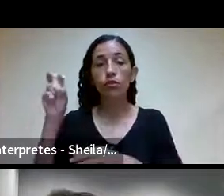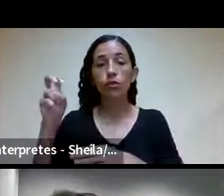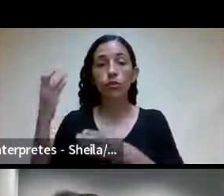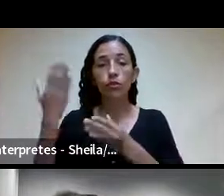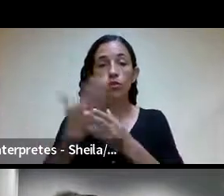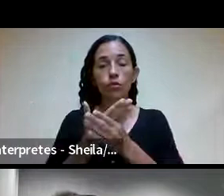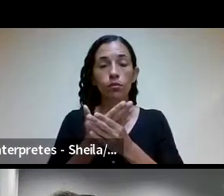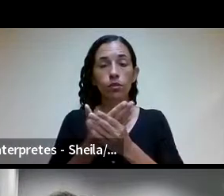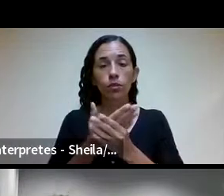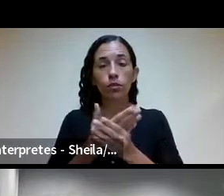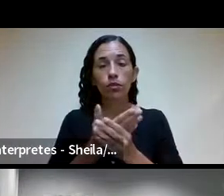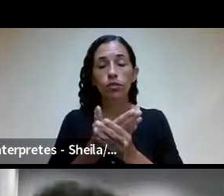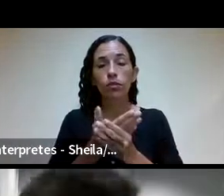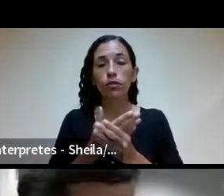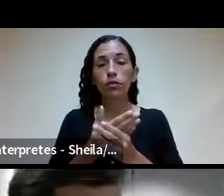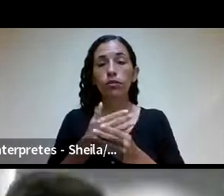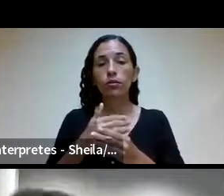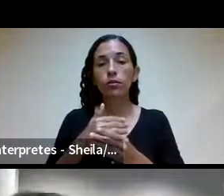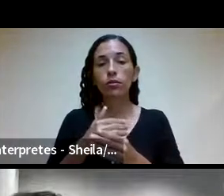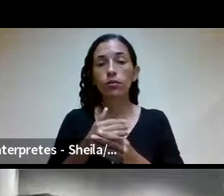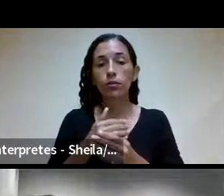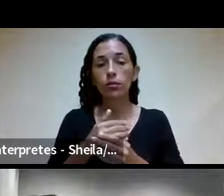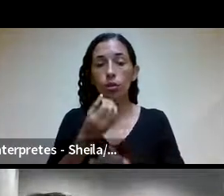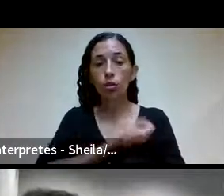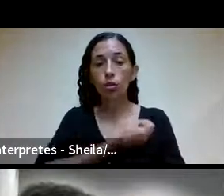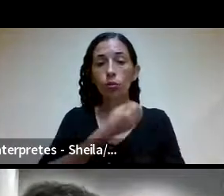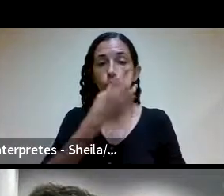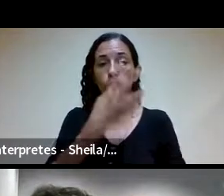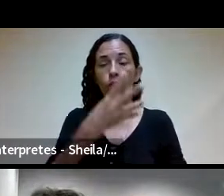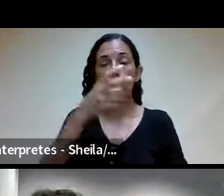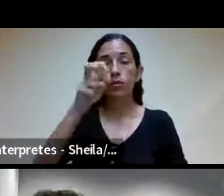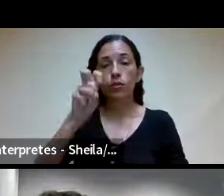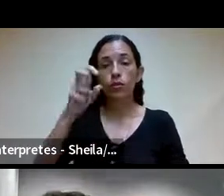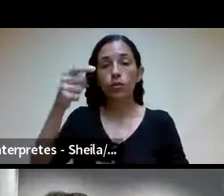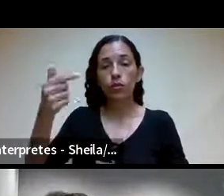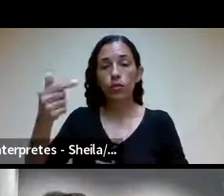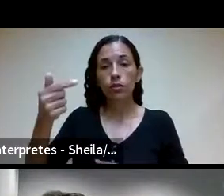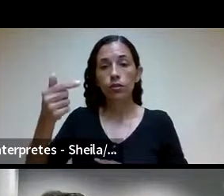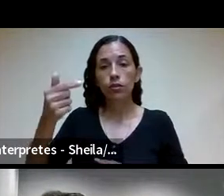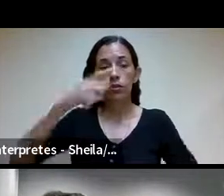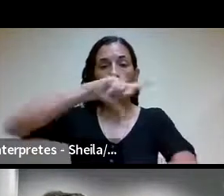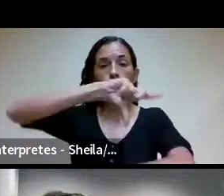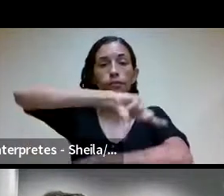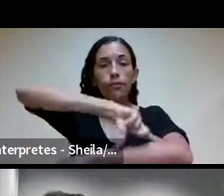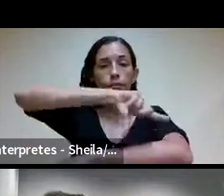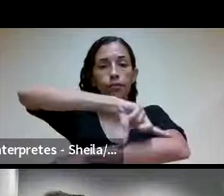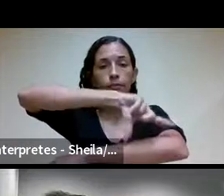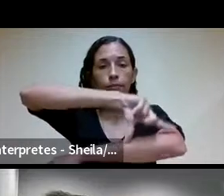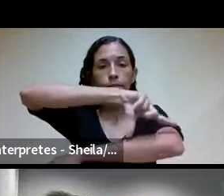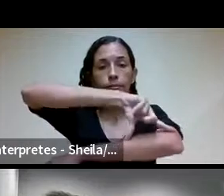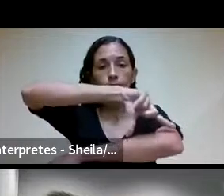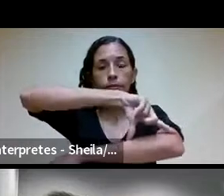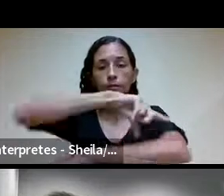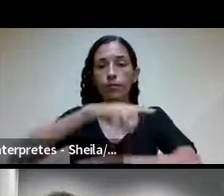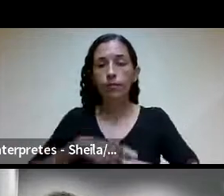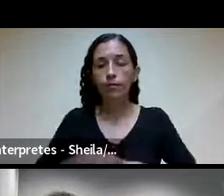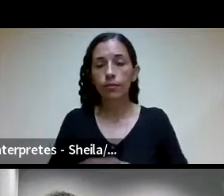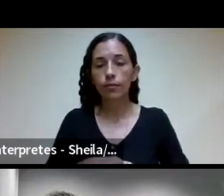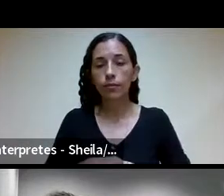da pauta é um recurso eleitoral de número 457, de São Gonçalo do Amarante.